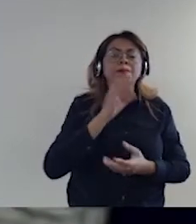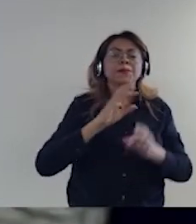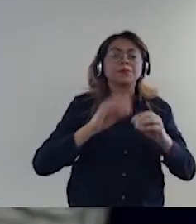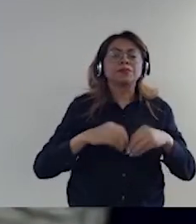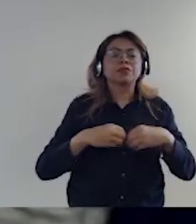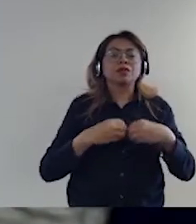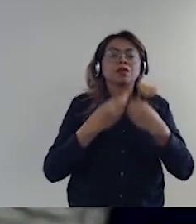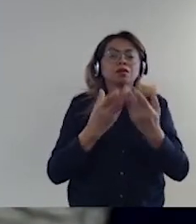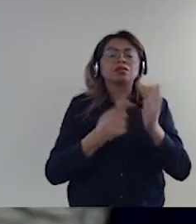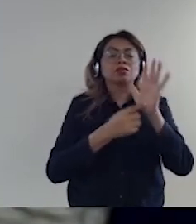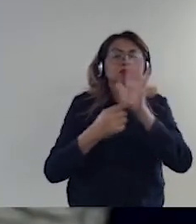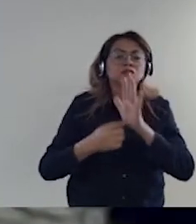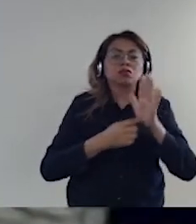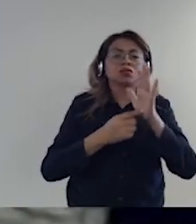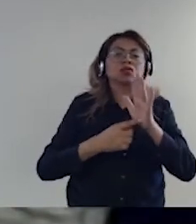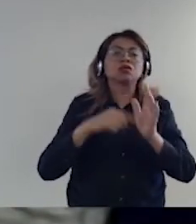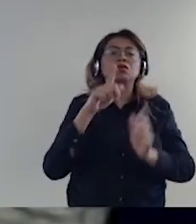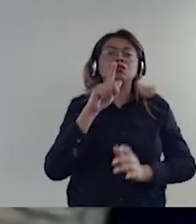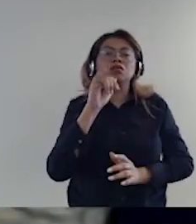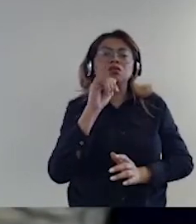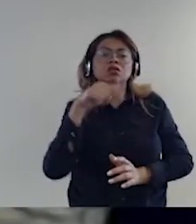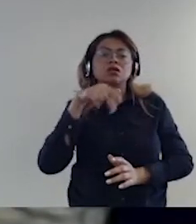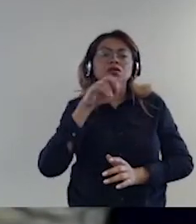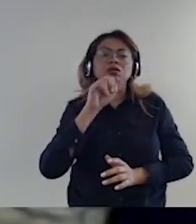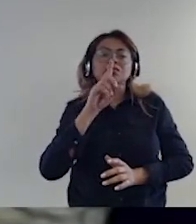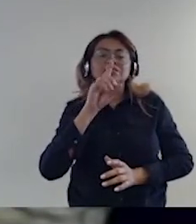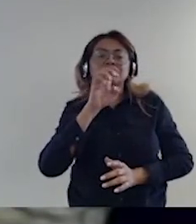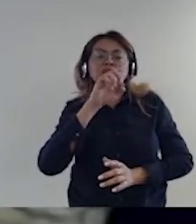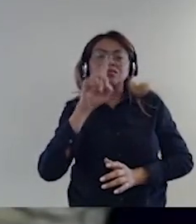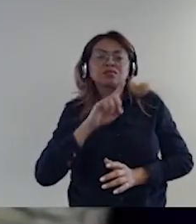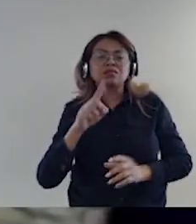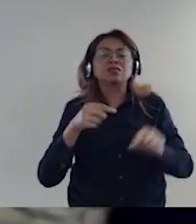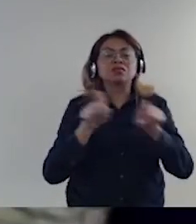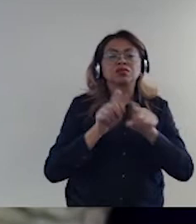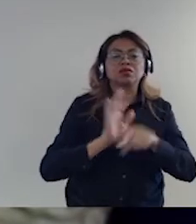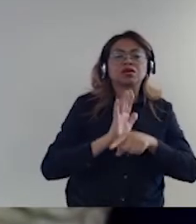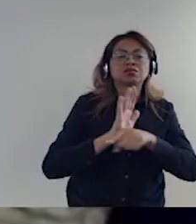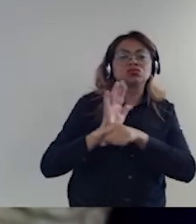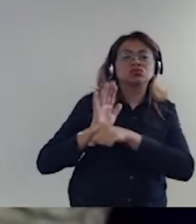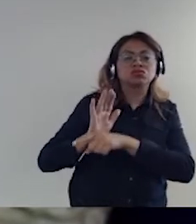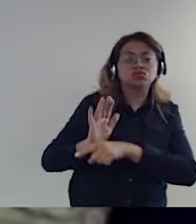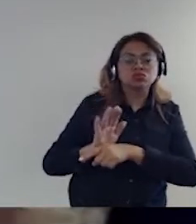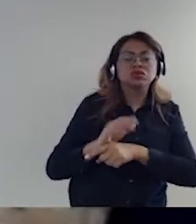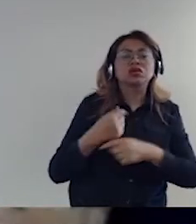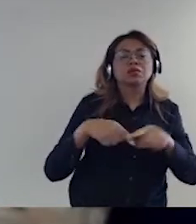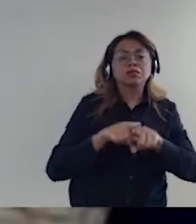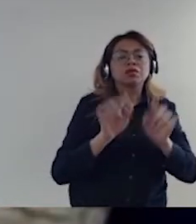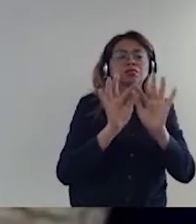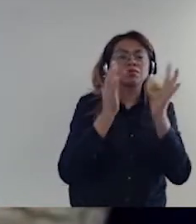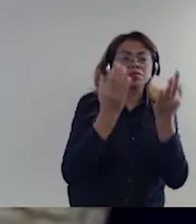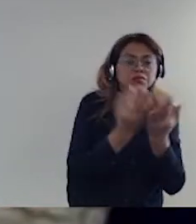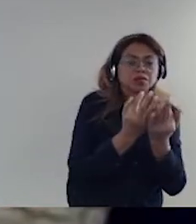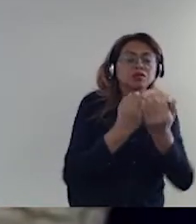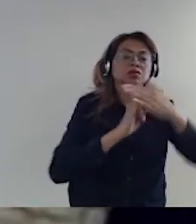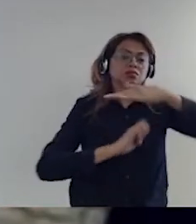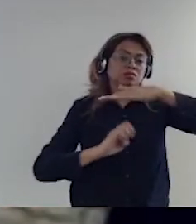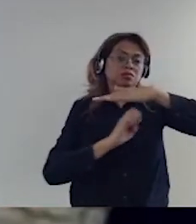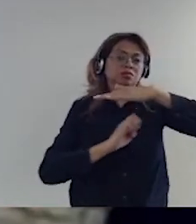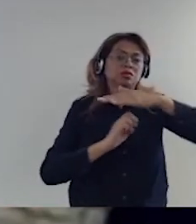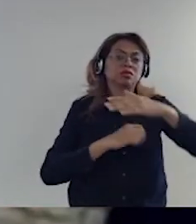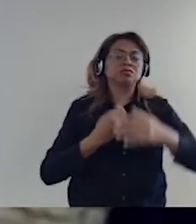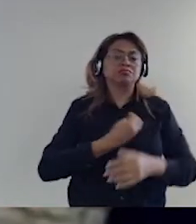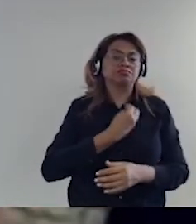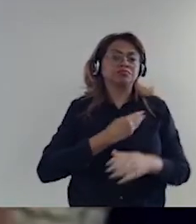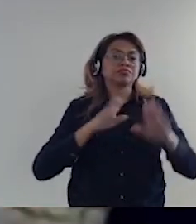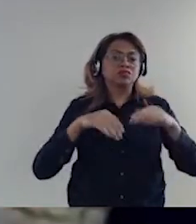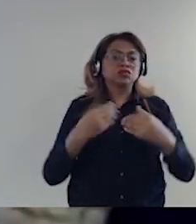para poder ocorrer aos problemas imediatos que tanto as famílias como as empresas enfrentavam neste contexto. E, portanto, nós até